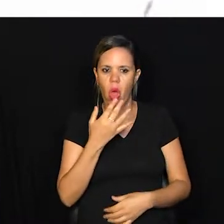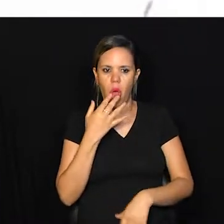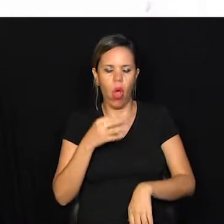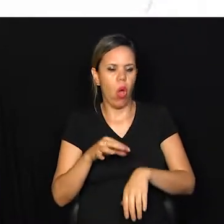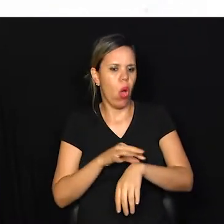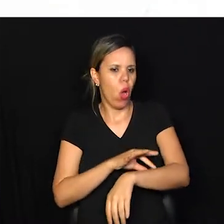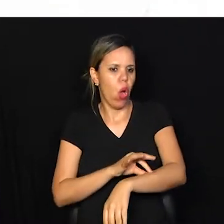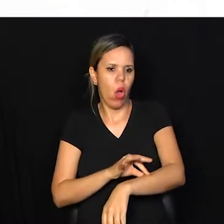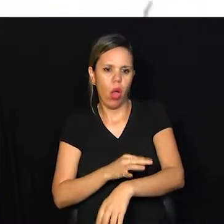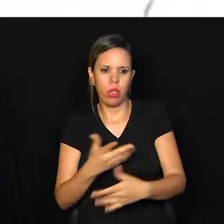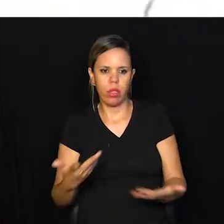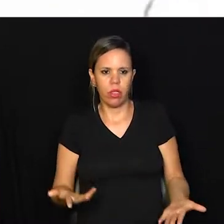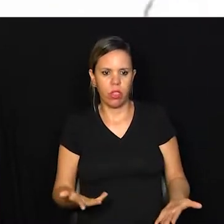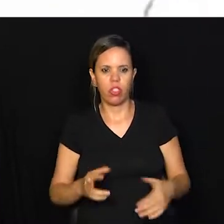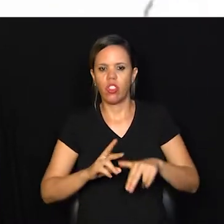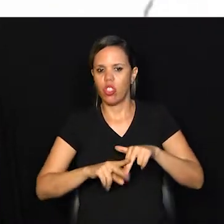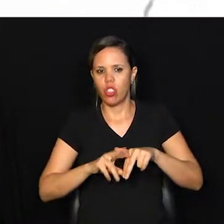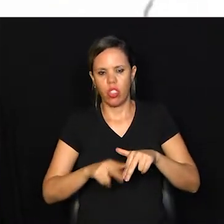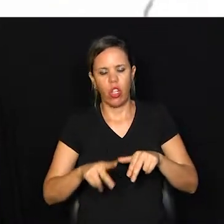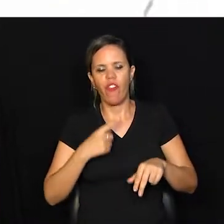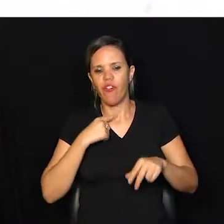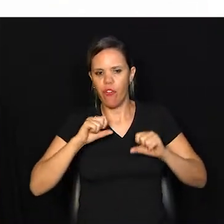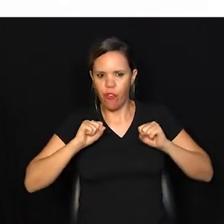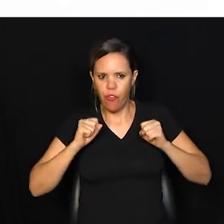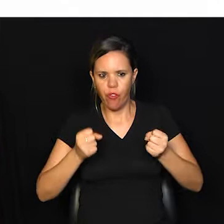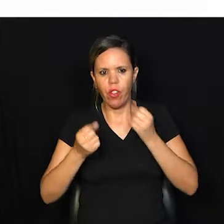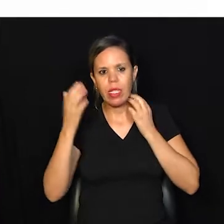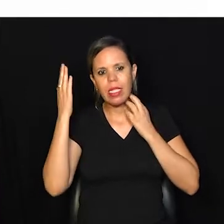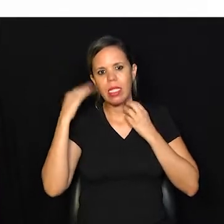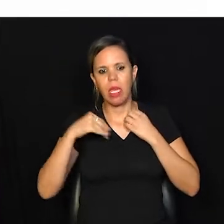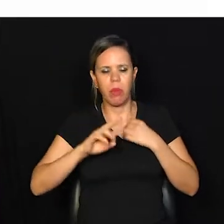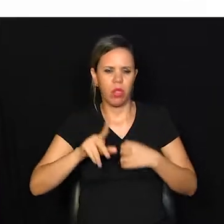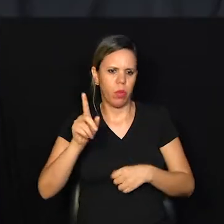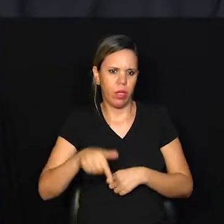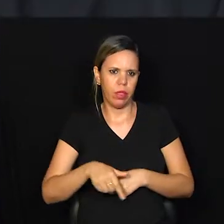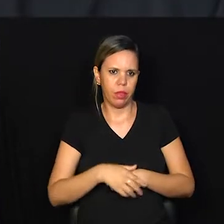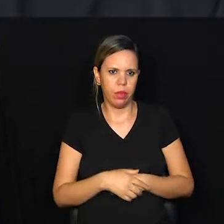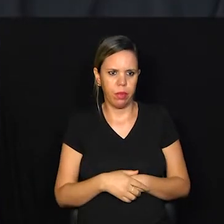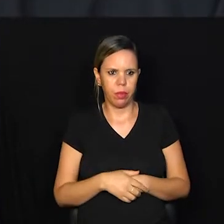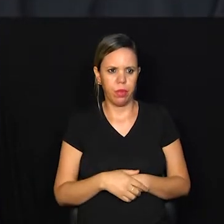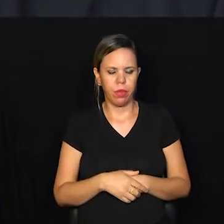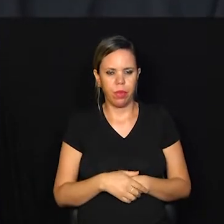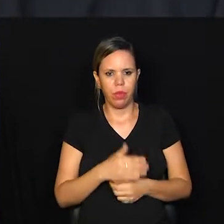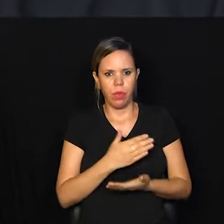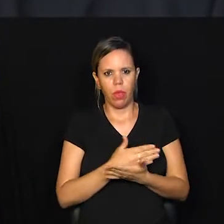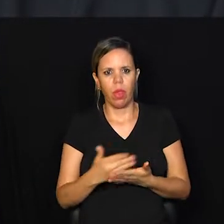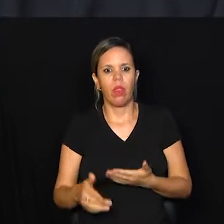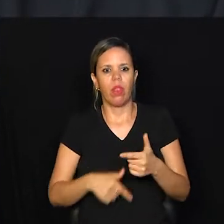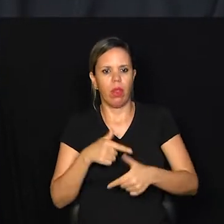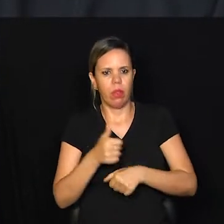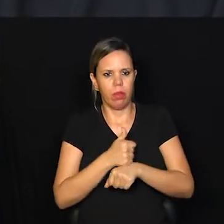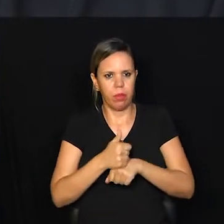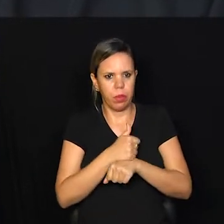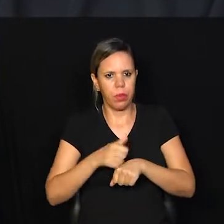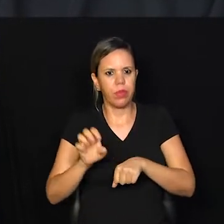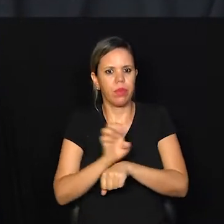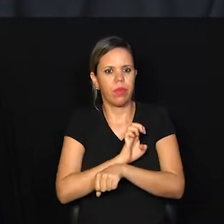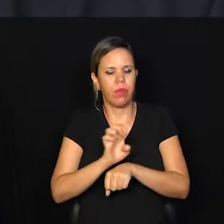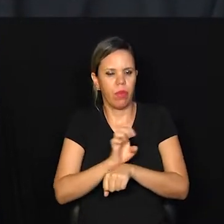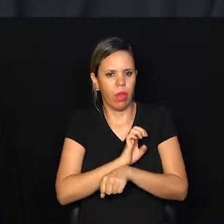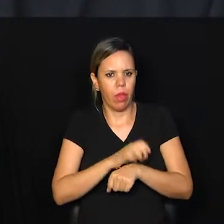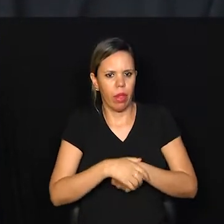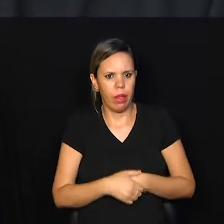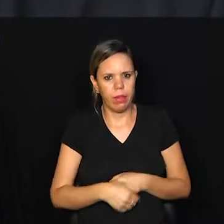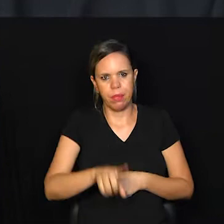interessa o gênero, não interessa a força de vontade. Mas a gente sabe que não é isso. Quando eu estava começando a carreira, fazendo estágio num clube,